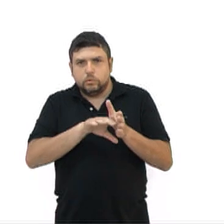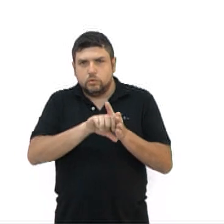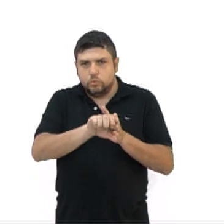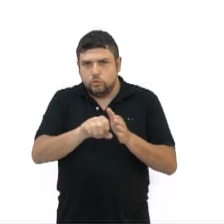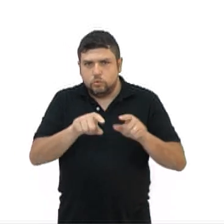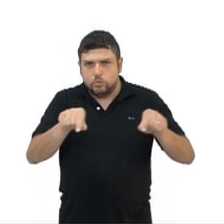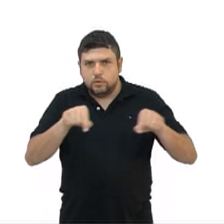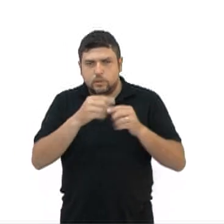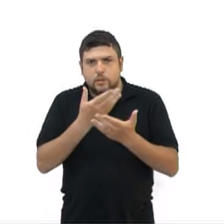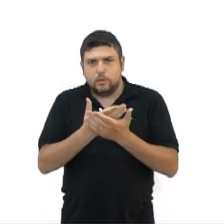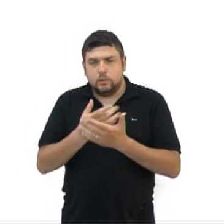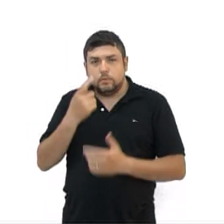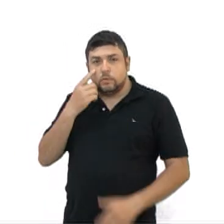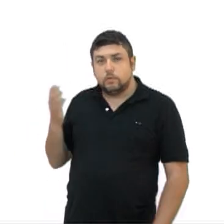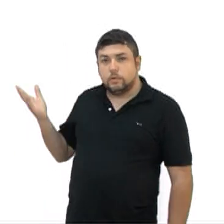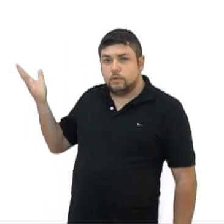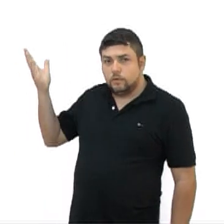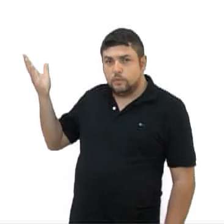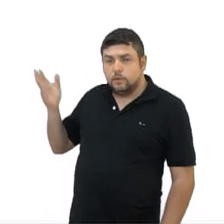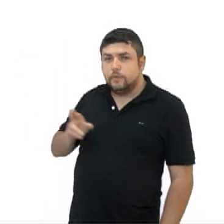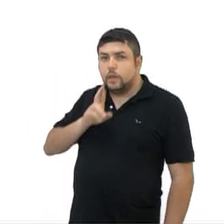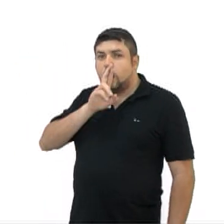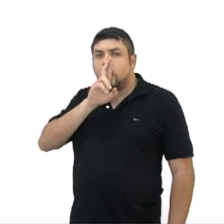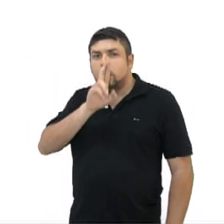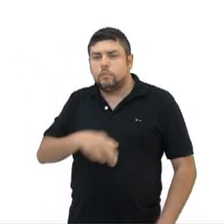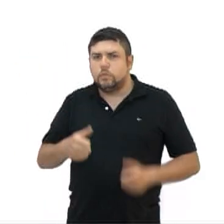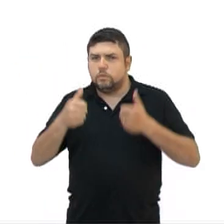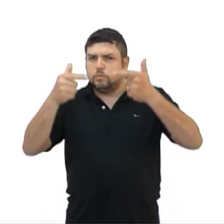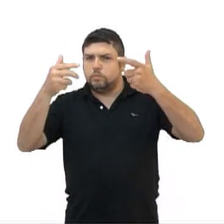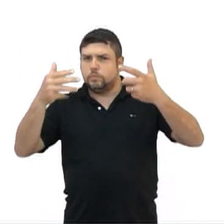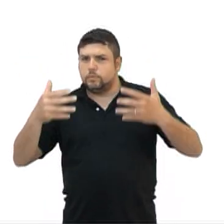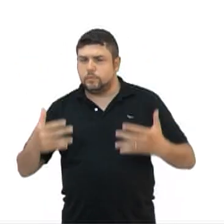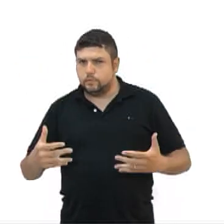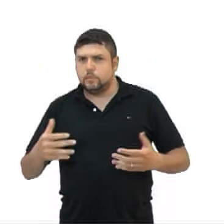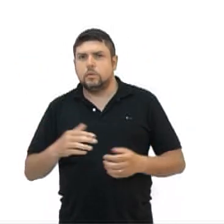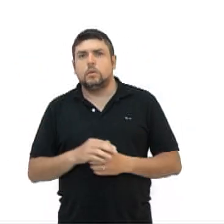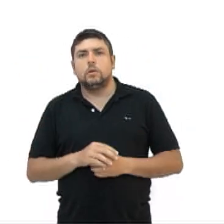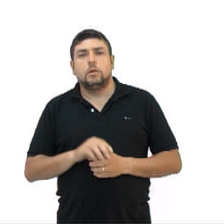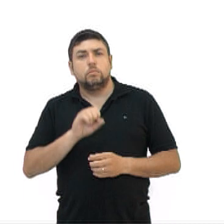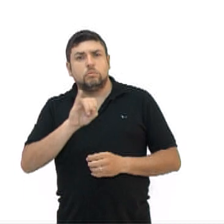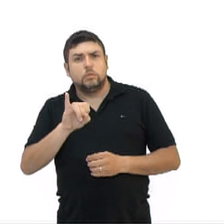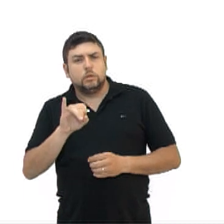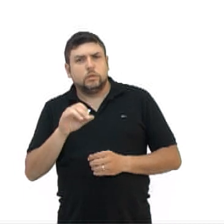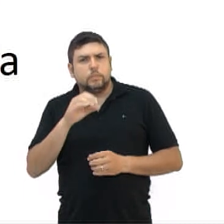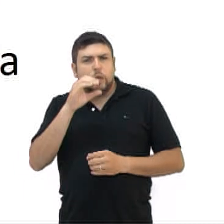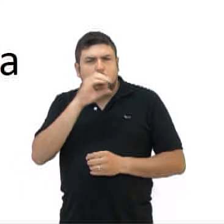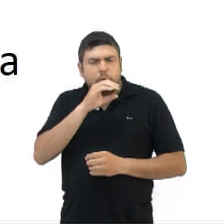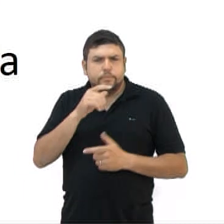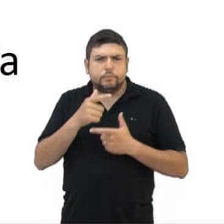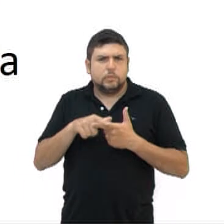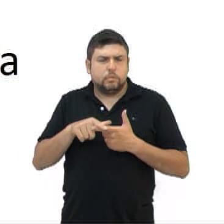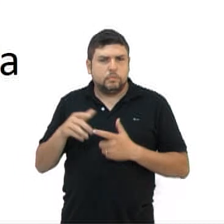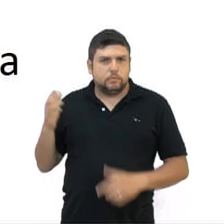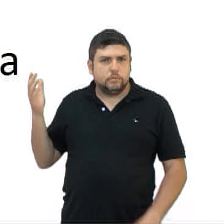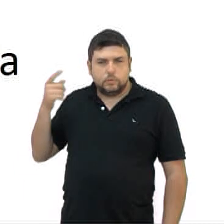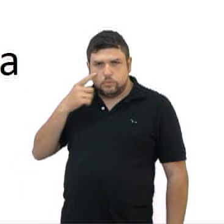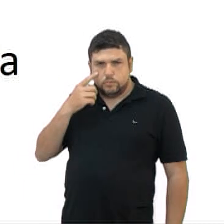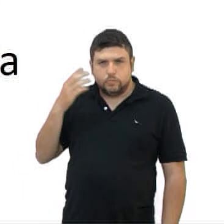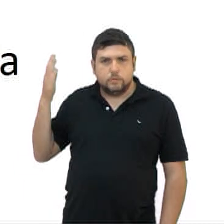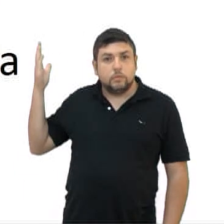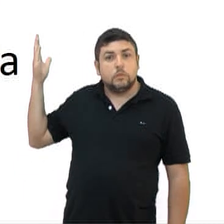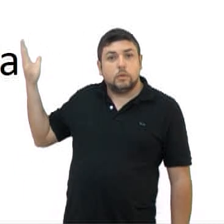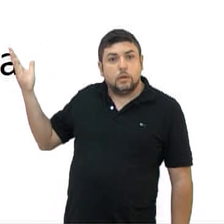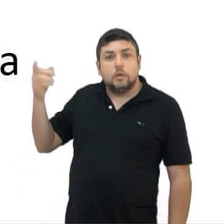lá depois certinho, refazer os cálculos, tá? Se não deu tempo de acompanhar agora, não tem problema que vai estar tudo lá. Agora eu vou deixar esse para